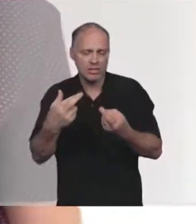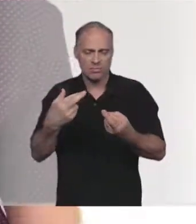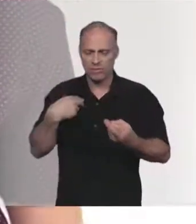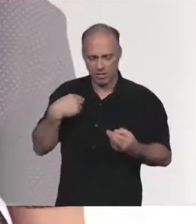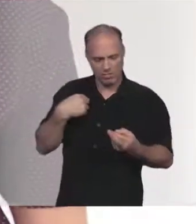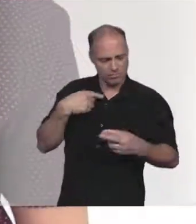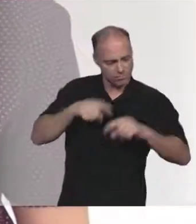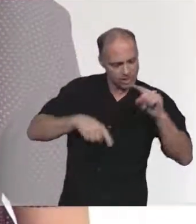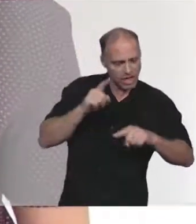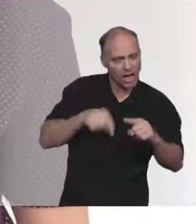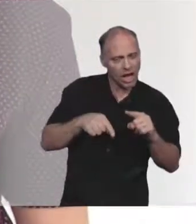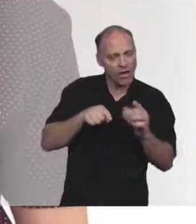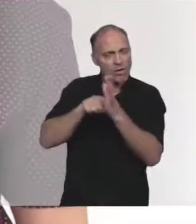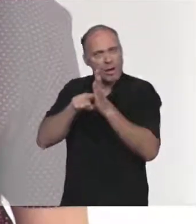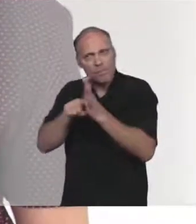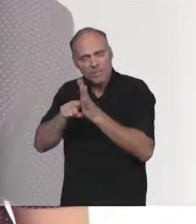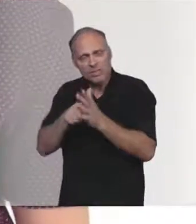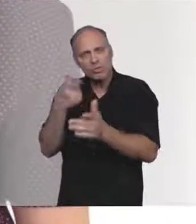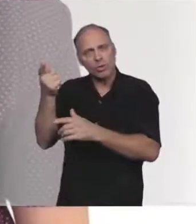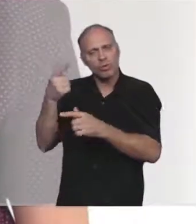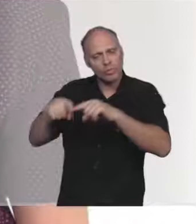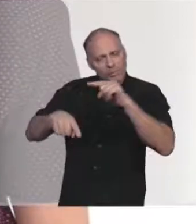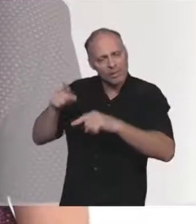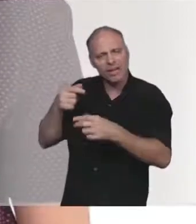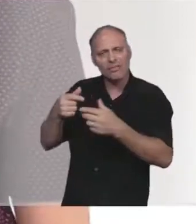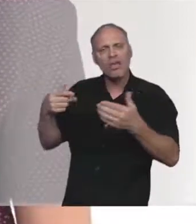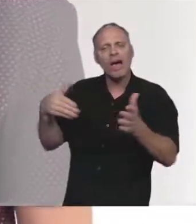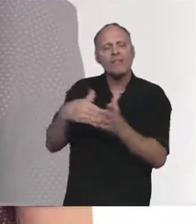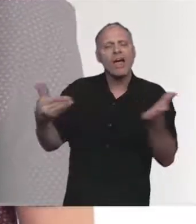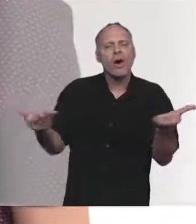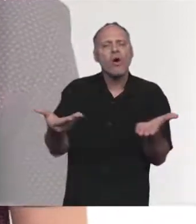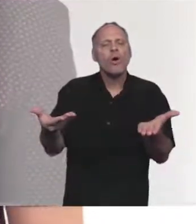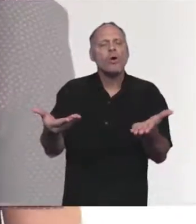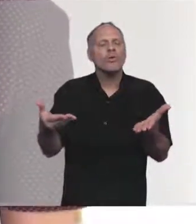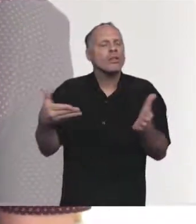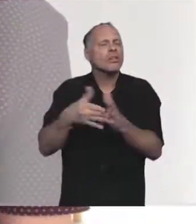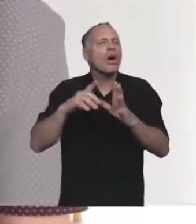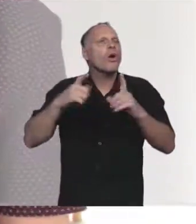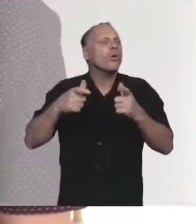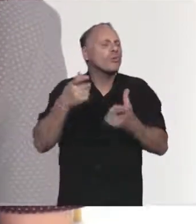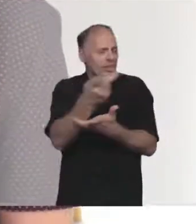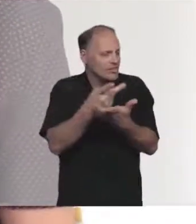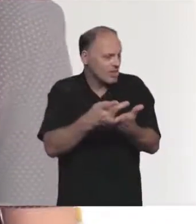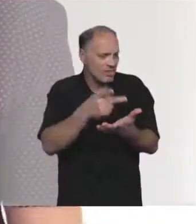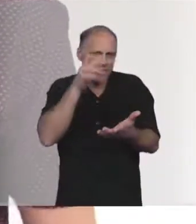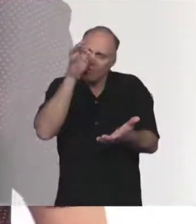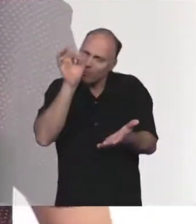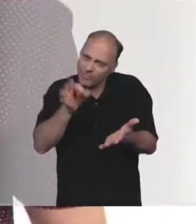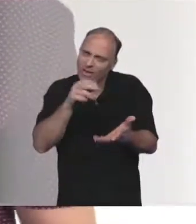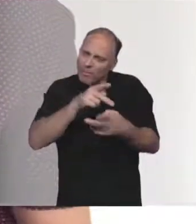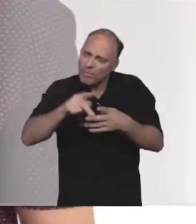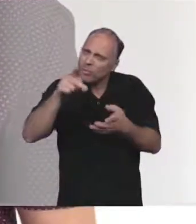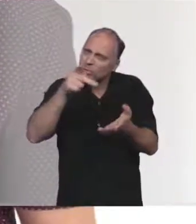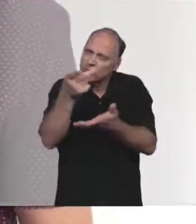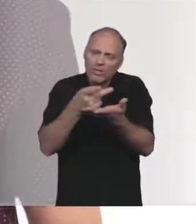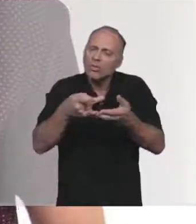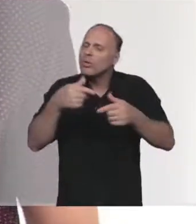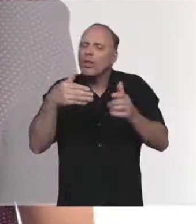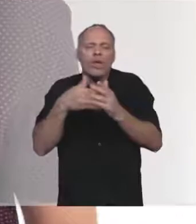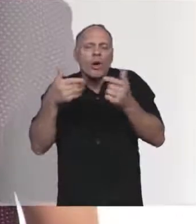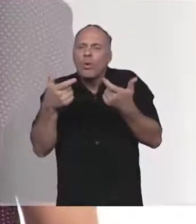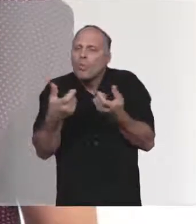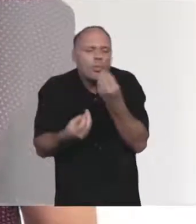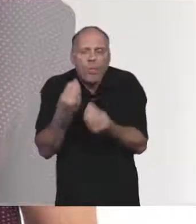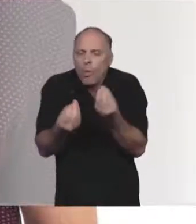matéria, uma pesquisa de outros materiais, até onde o desenho é desenho. Então eu comecei a